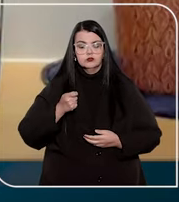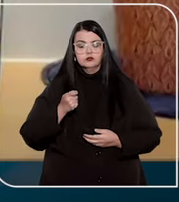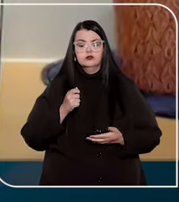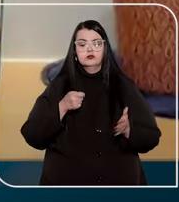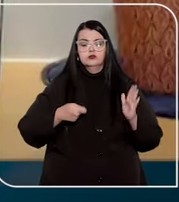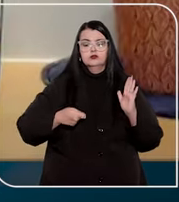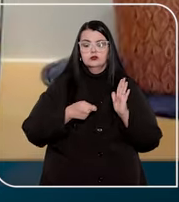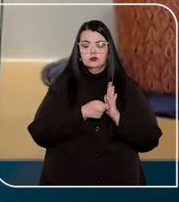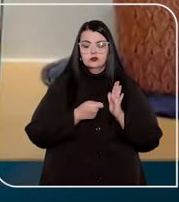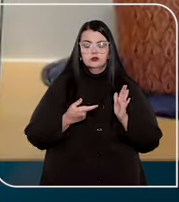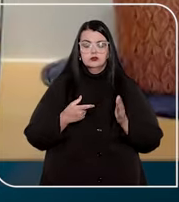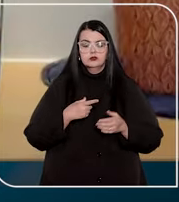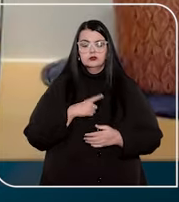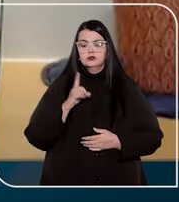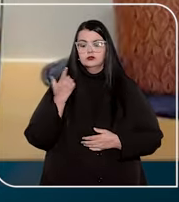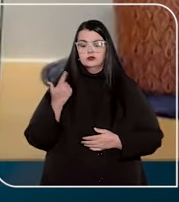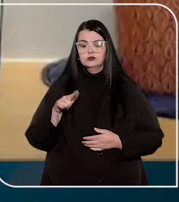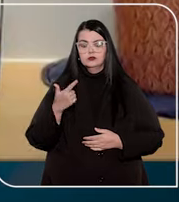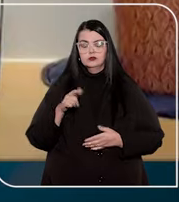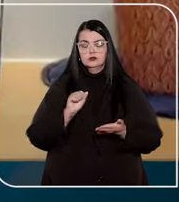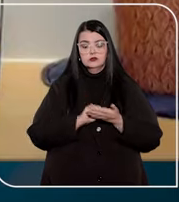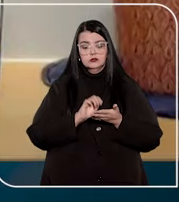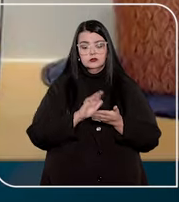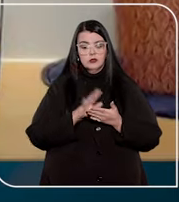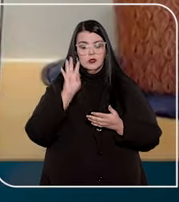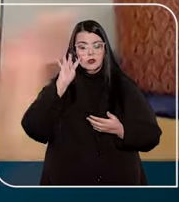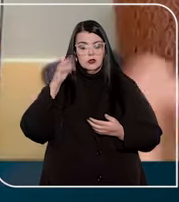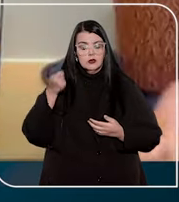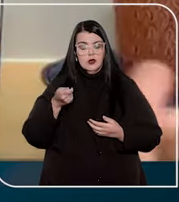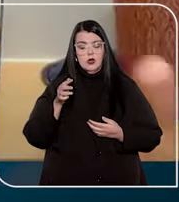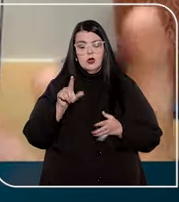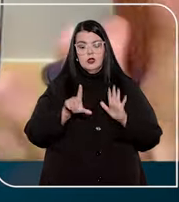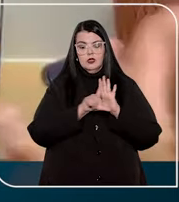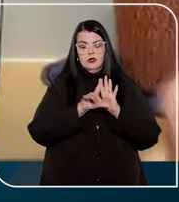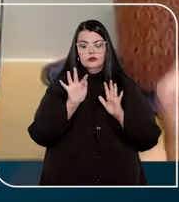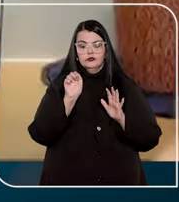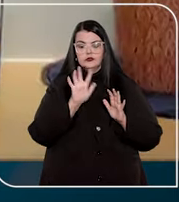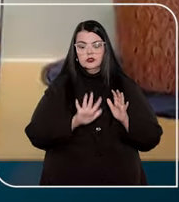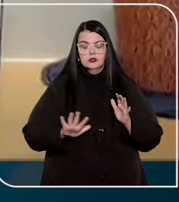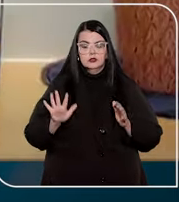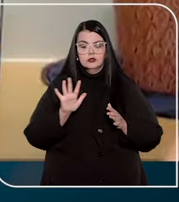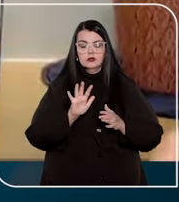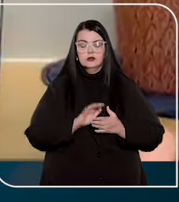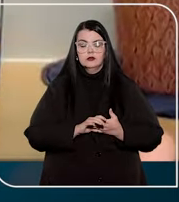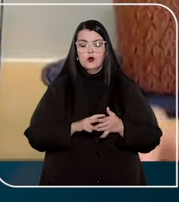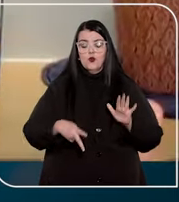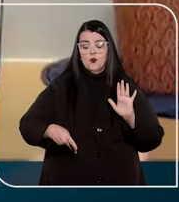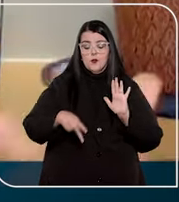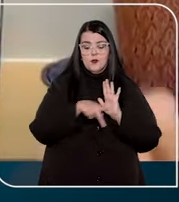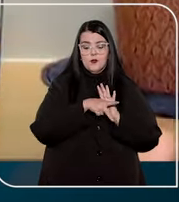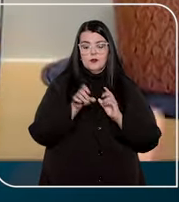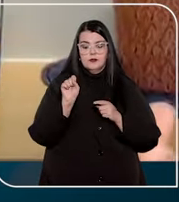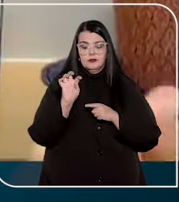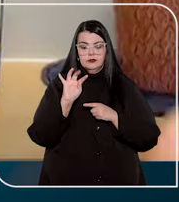mas atacando o quê? Não é esse nosso acordo que apreciou a lei federal. Porque é na natureza do STJ